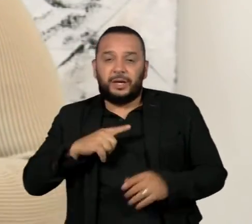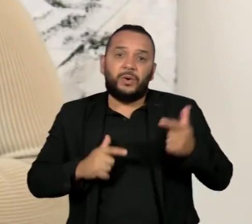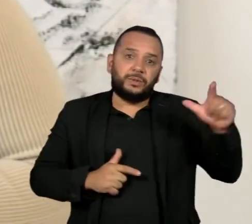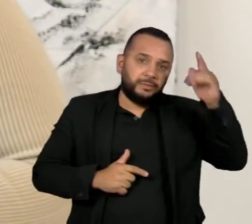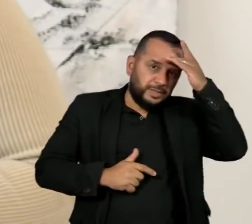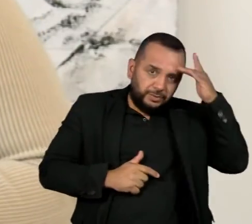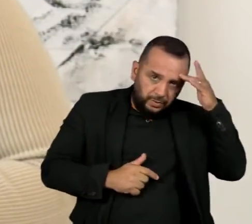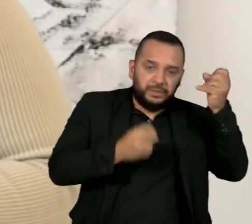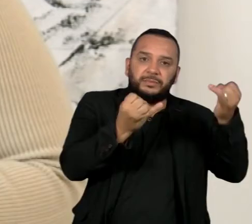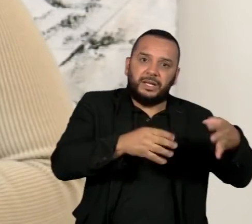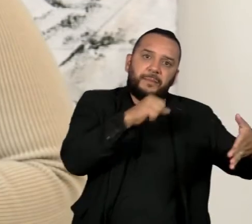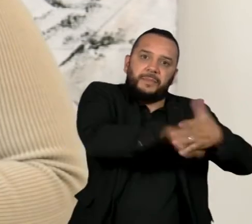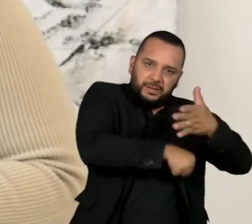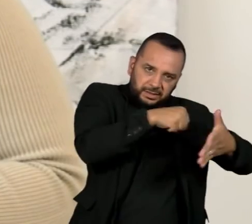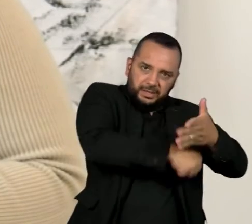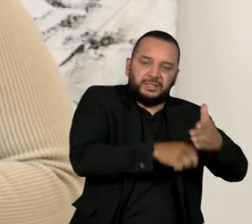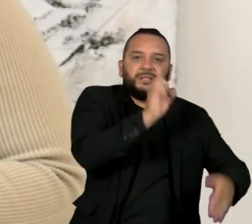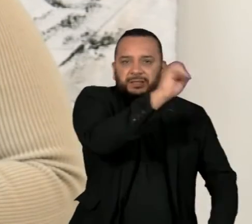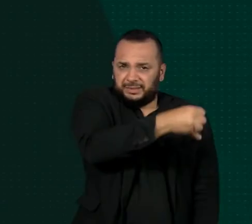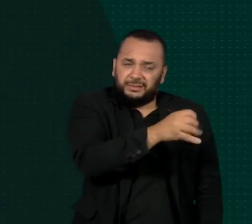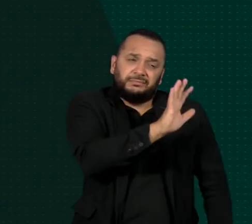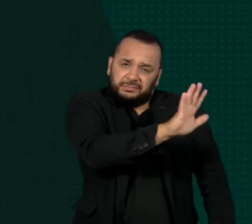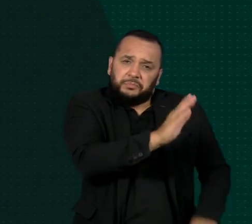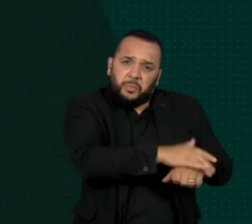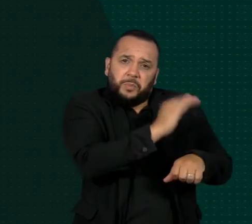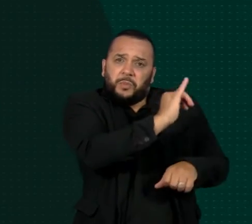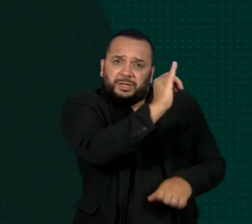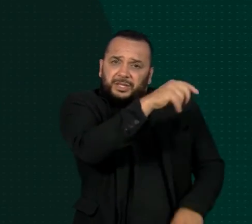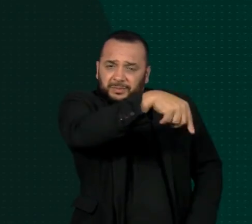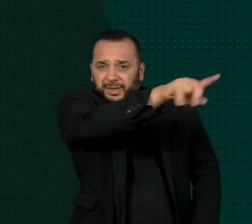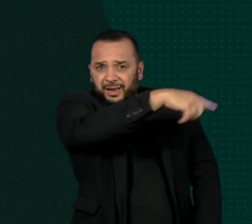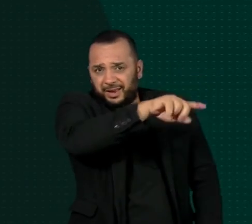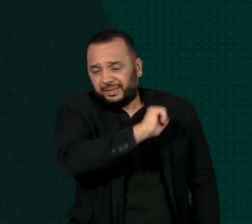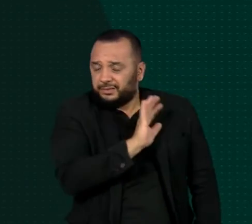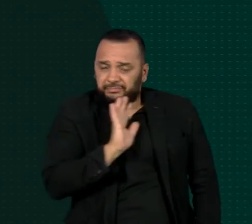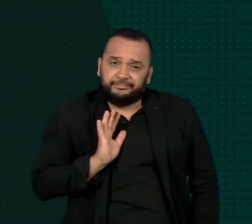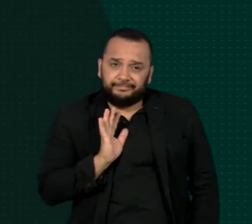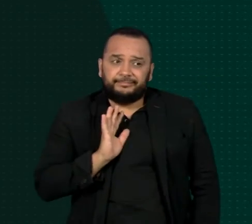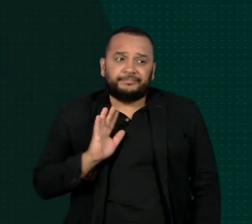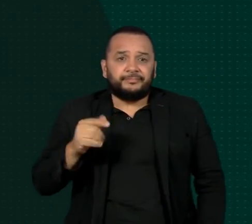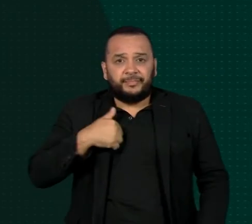que vão falar sobre militância sim, e eu acho muito válido isso. Eu não paro, porque o